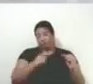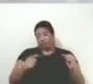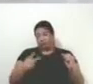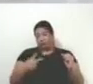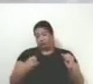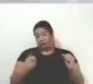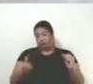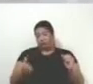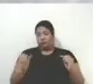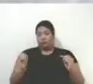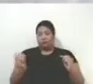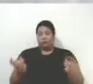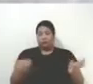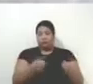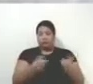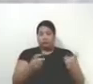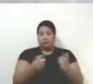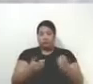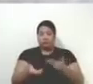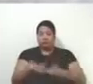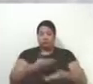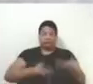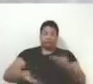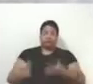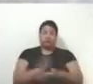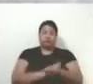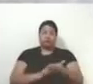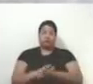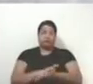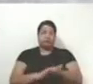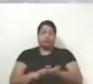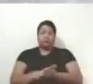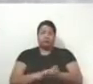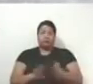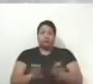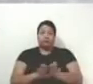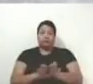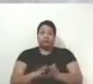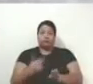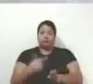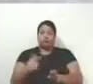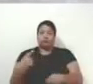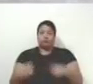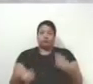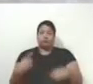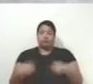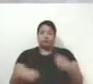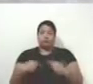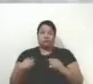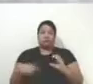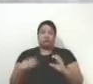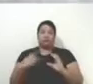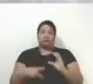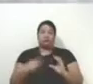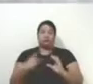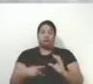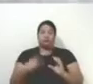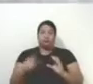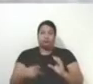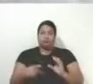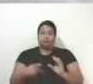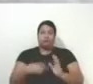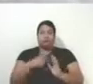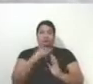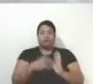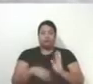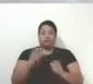ganhar nada em troca, e sem ter a discussão adequada dentro dessa Câmara Municipal, depois que o projeto entrou na Câmara,